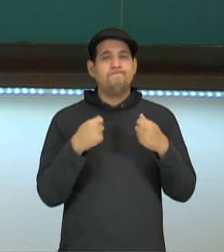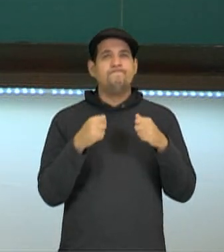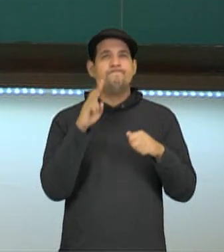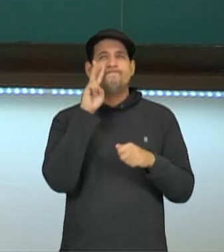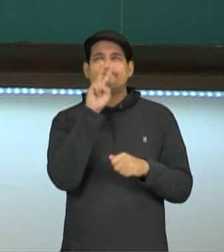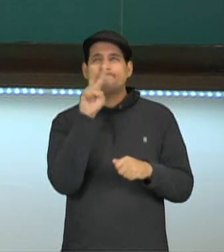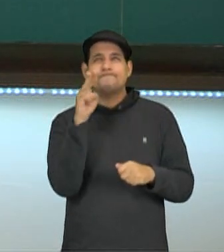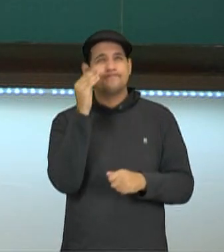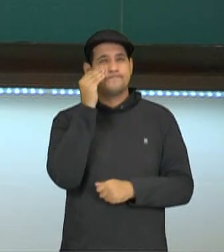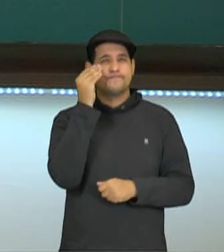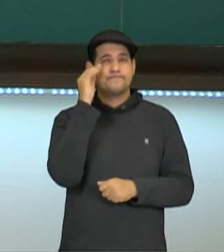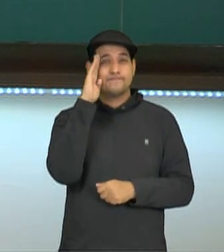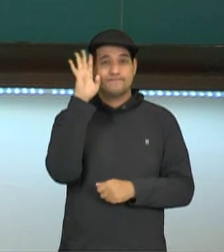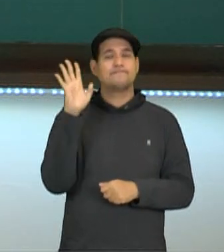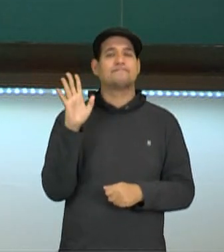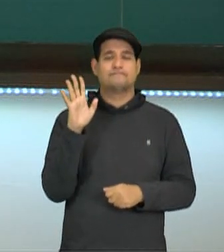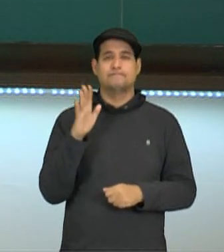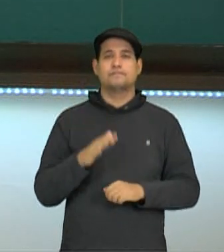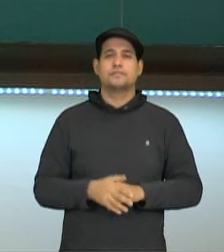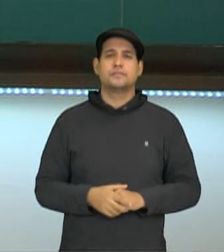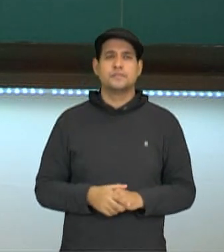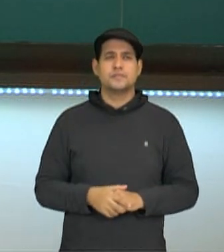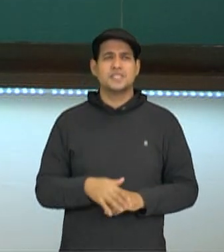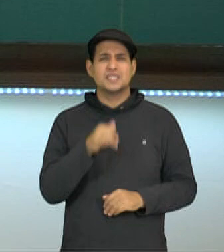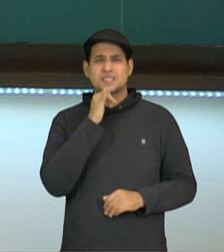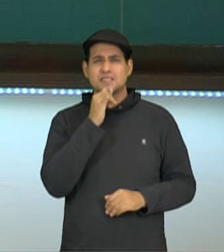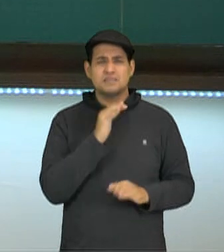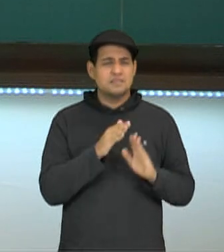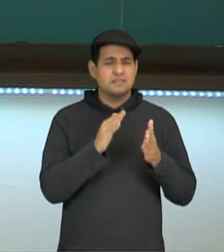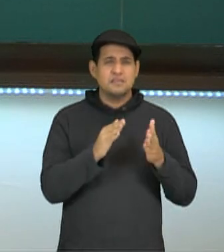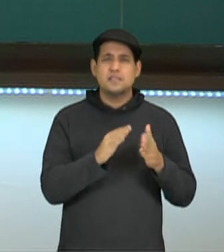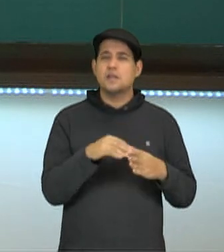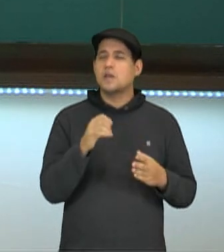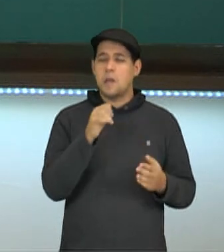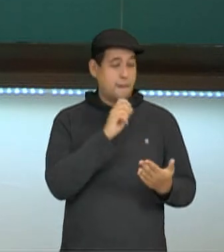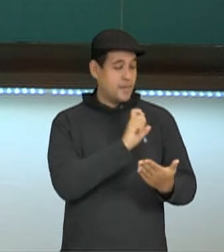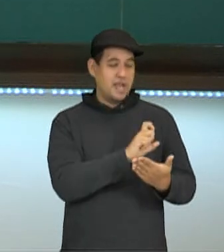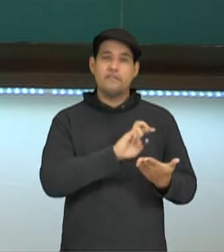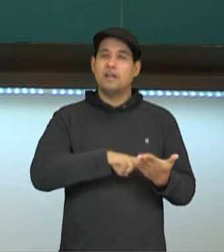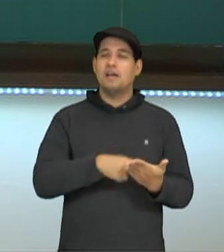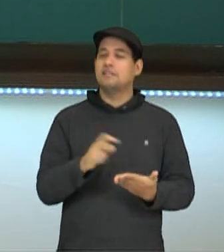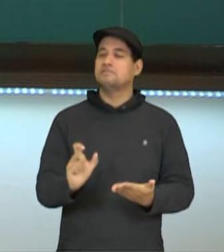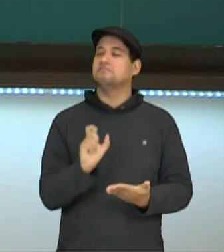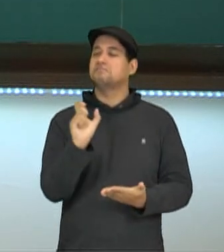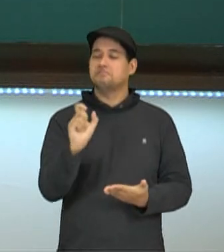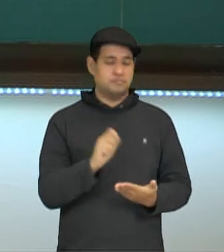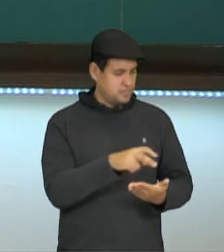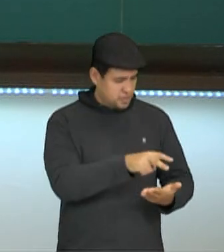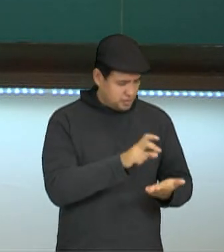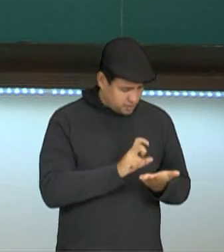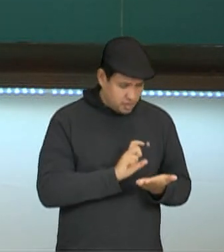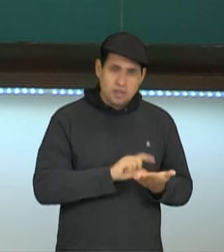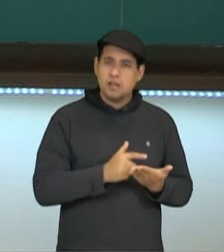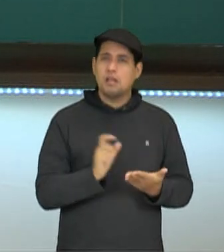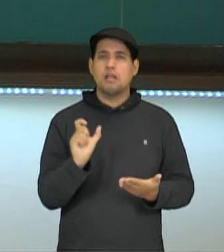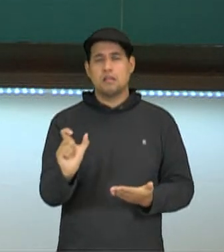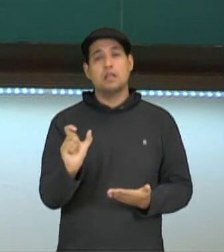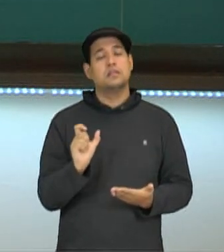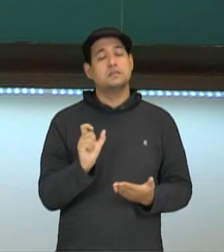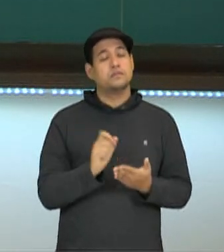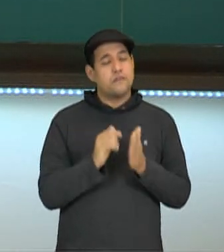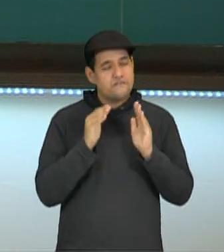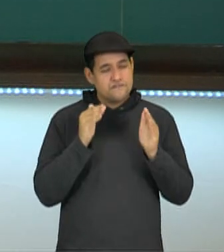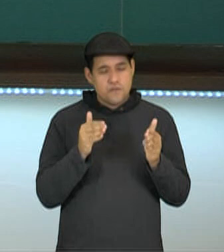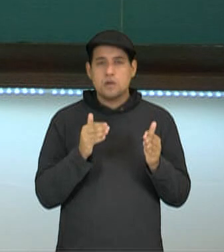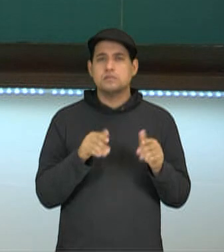tem que forçar. Não tem outro jeito. Não cabe a mim ficar aqui dando as coisas de mão beijada. Porque uma vez que você se força, você busca determinado